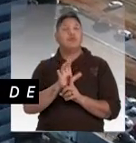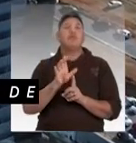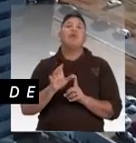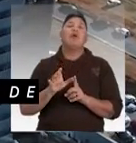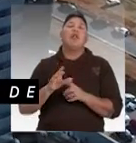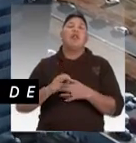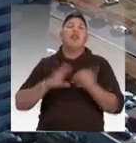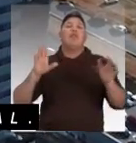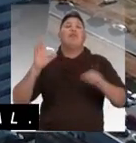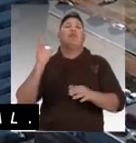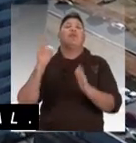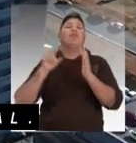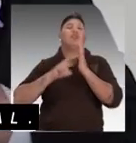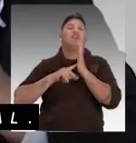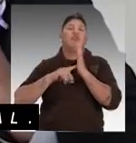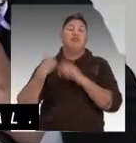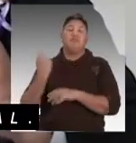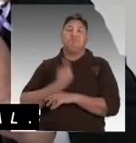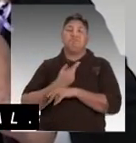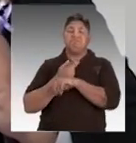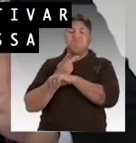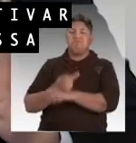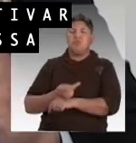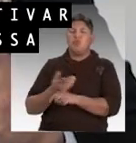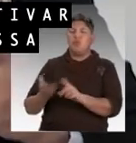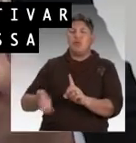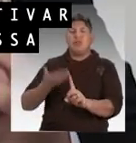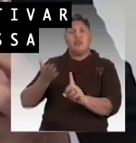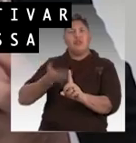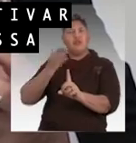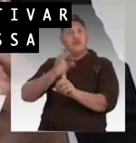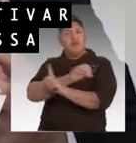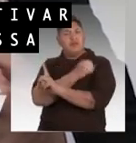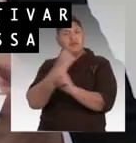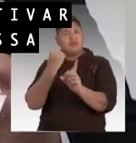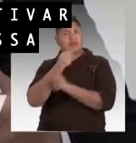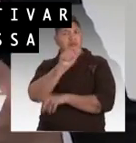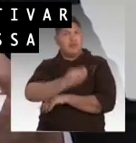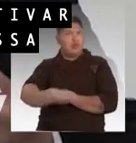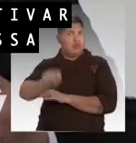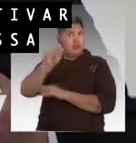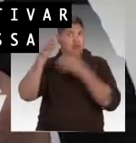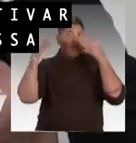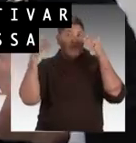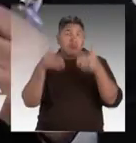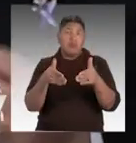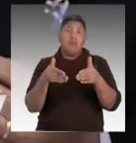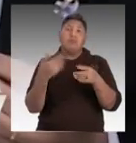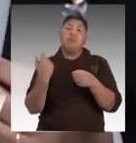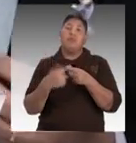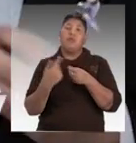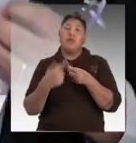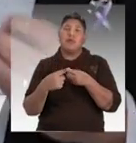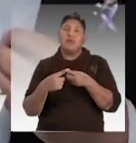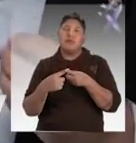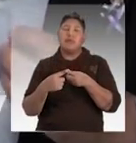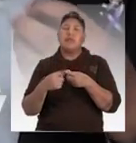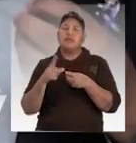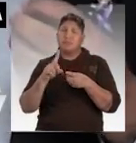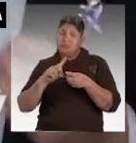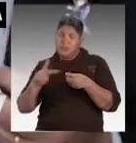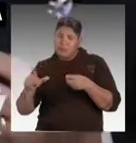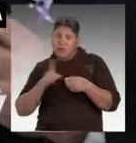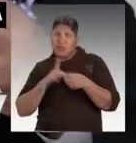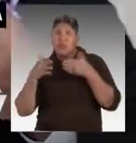incentivar a liberdade sindical. A gente procura incentivar essa associação e essa participação. Por quê? Porque